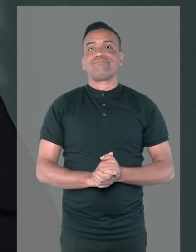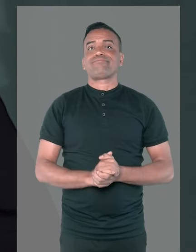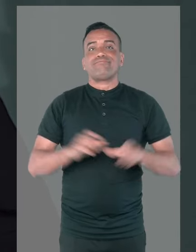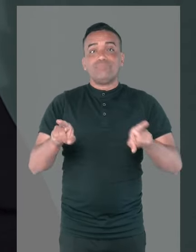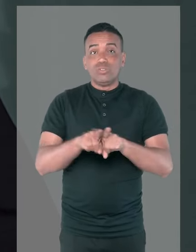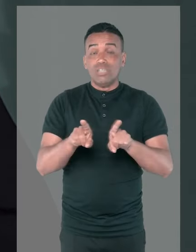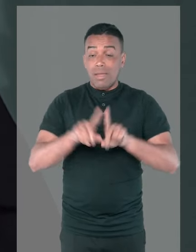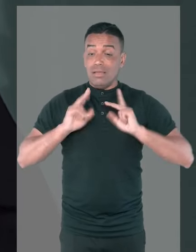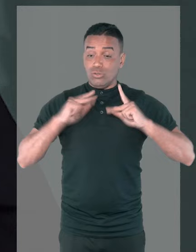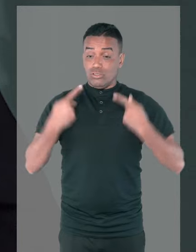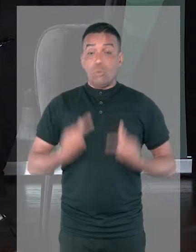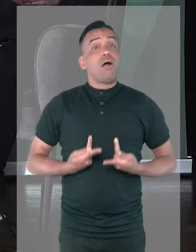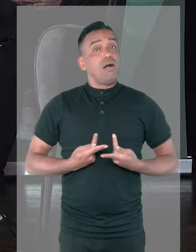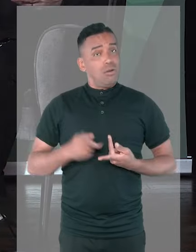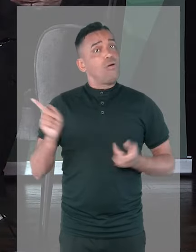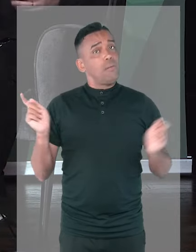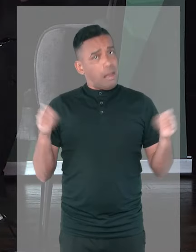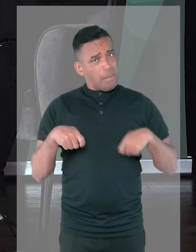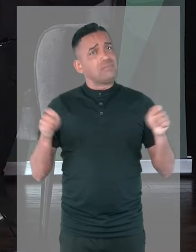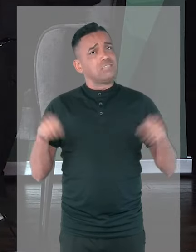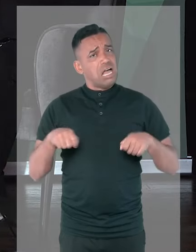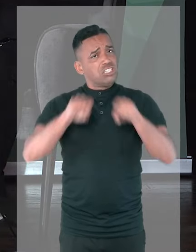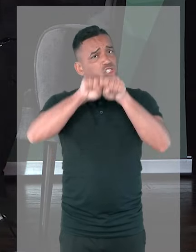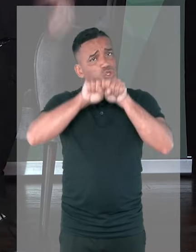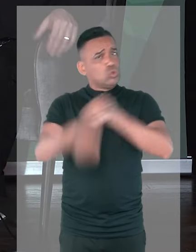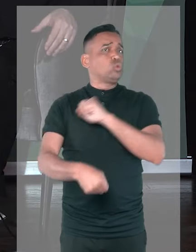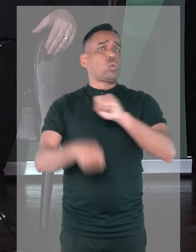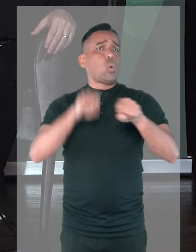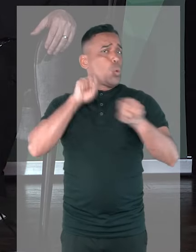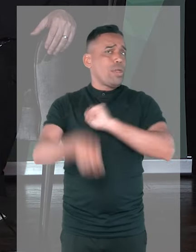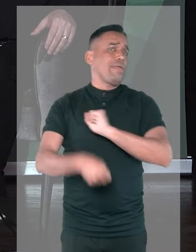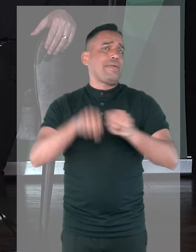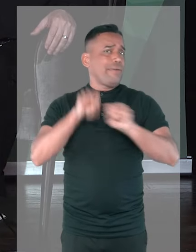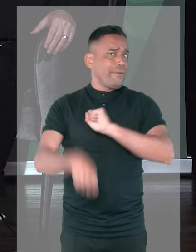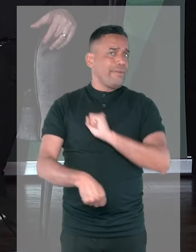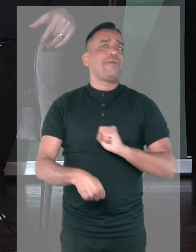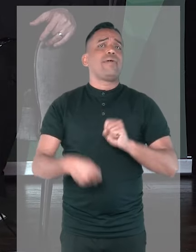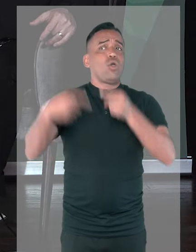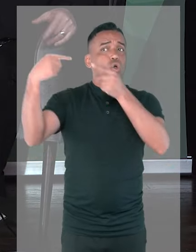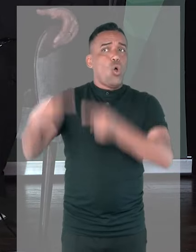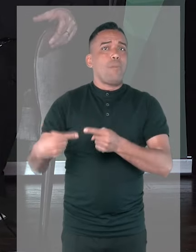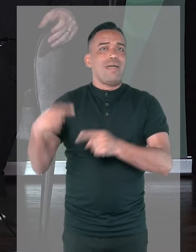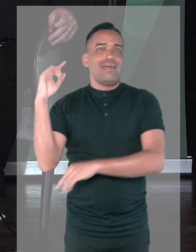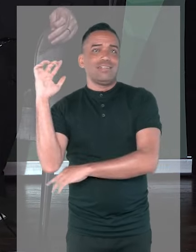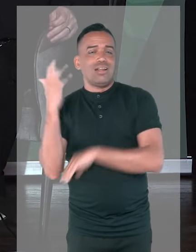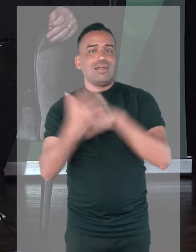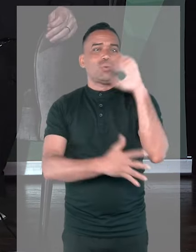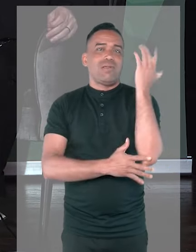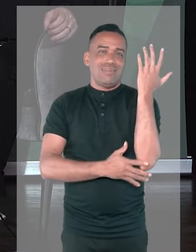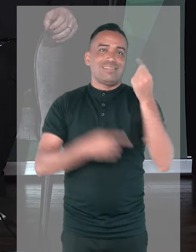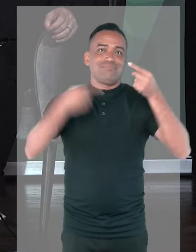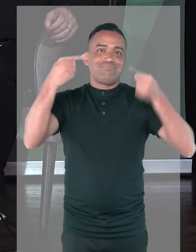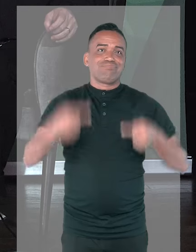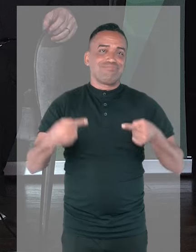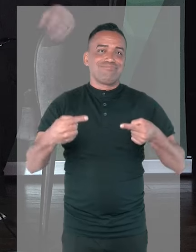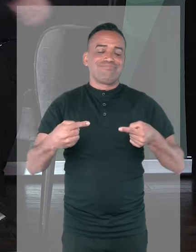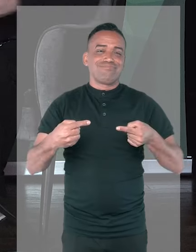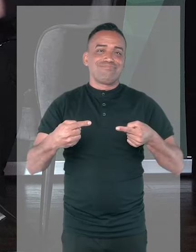meus livros, também têm essa capacidade destruidora que, de certa forma, compete com a da própria natureza.